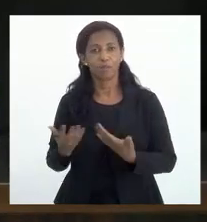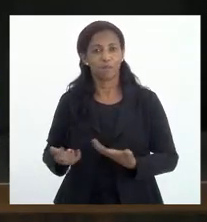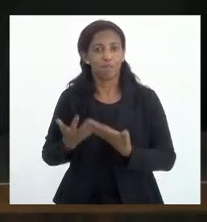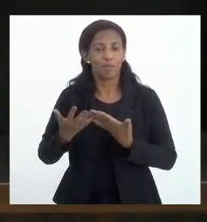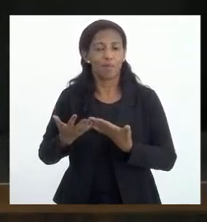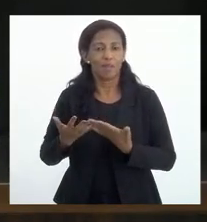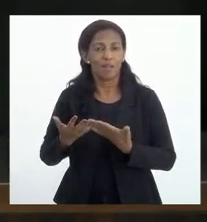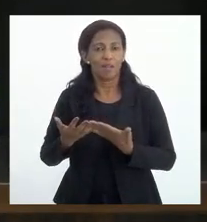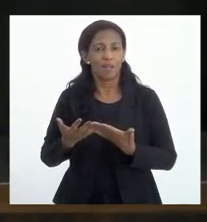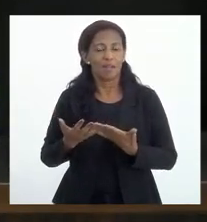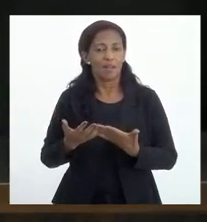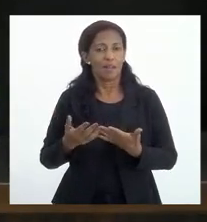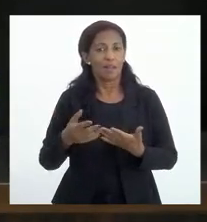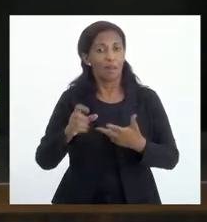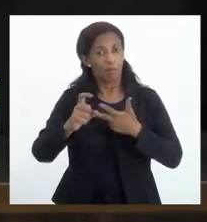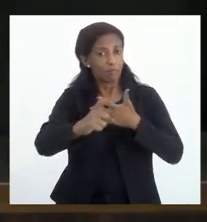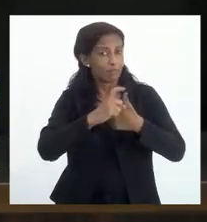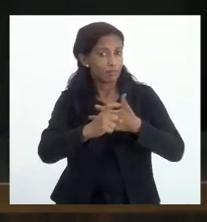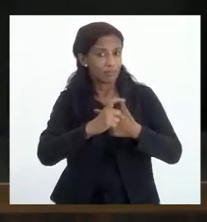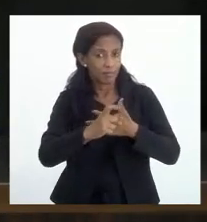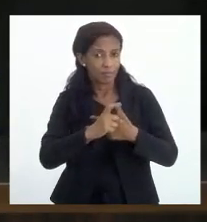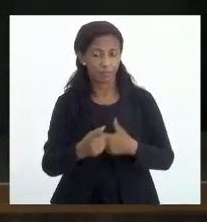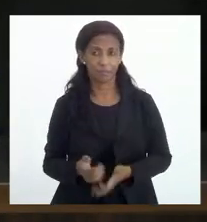Executivo. Então, os senhores podem